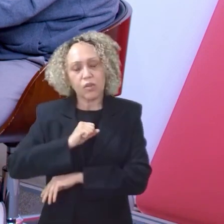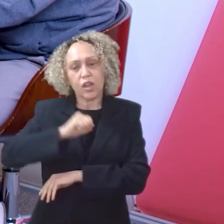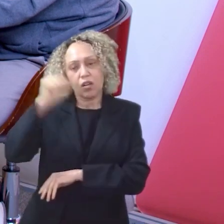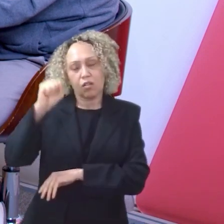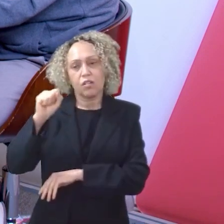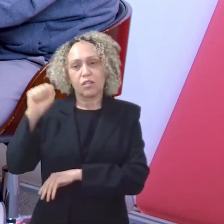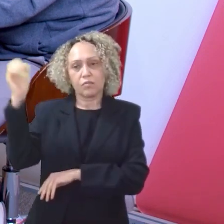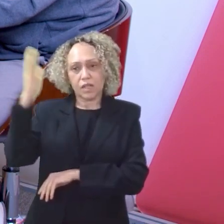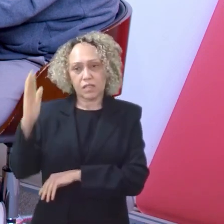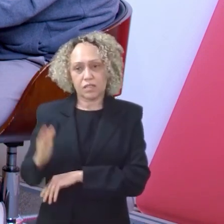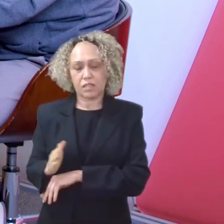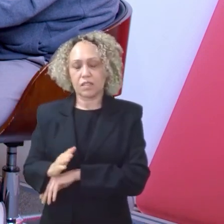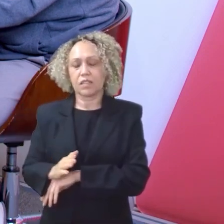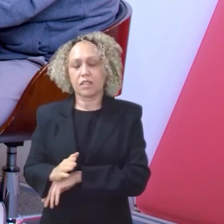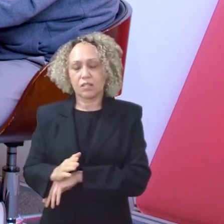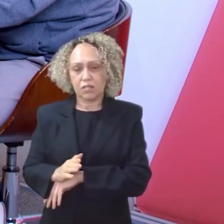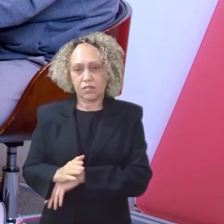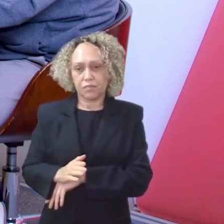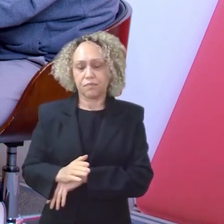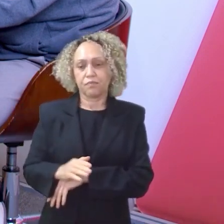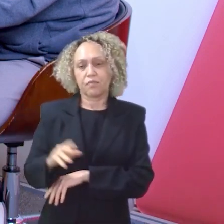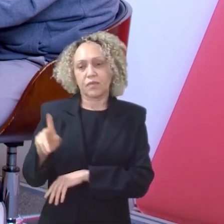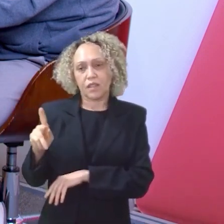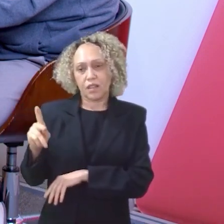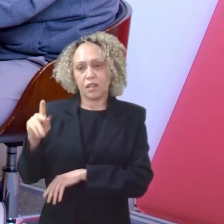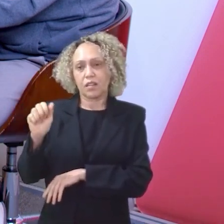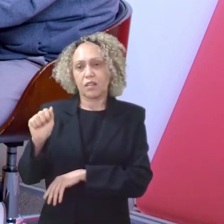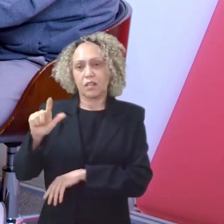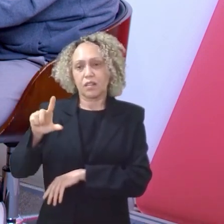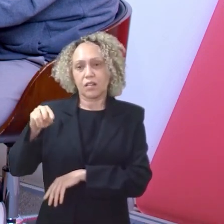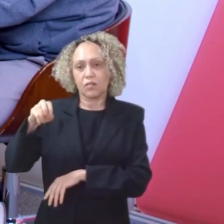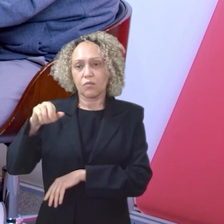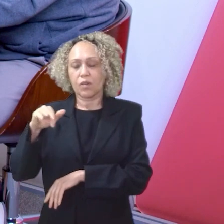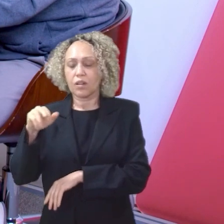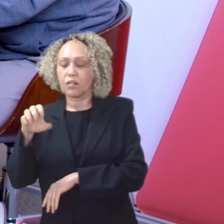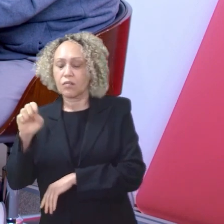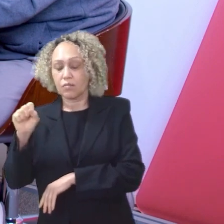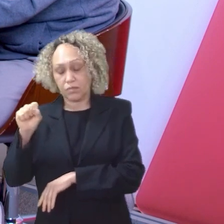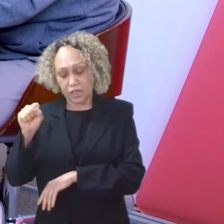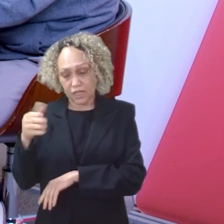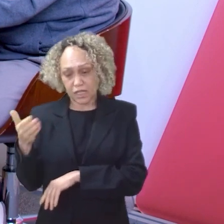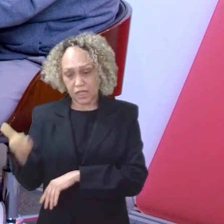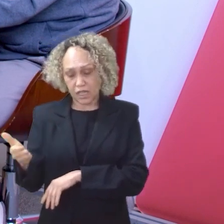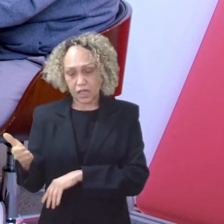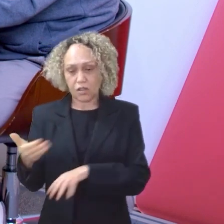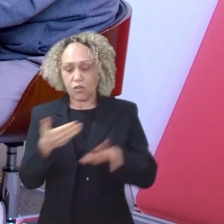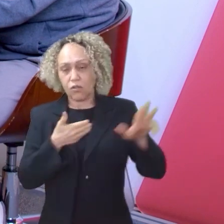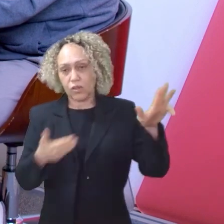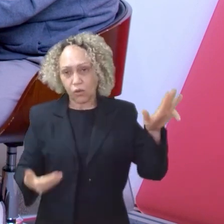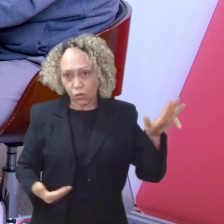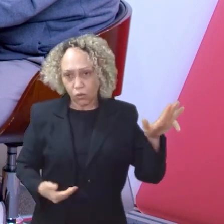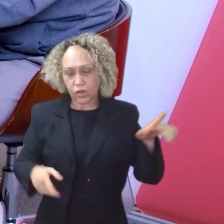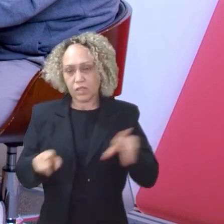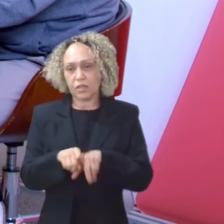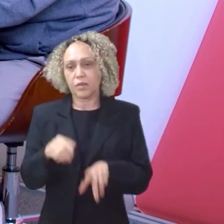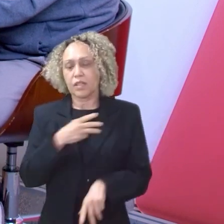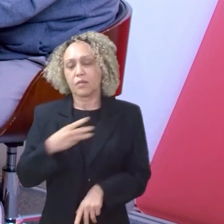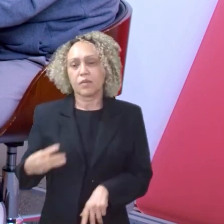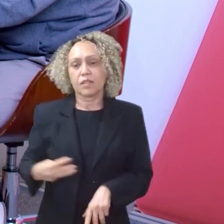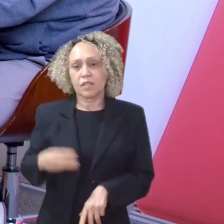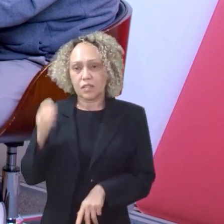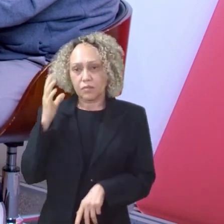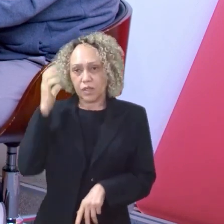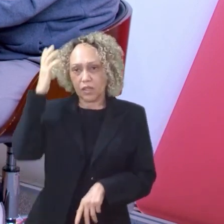retomando. A Palmares, com o governo Lula, com o governo da ministra Margarete Menezes, está tendo uma posição ativa